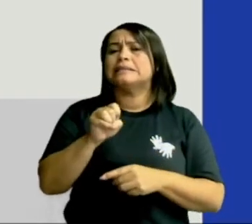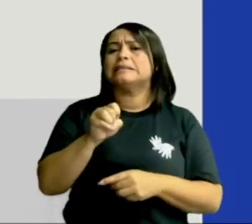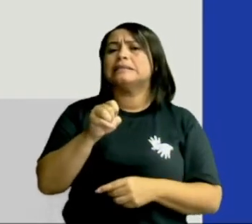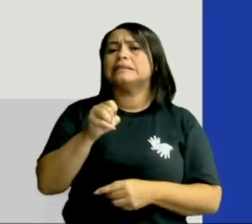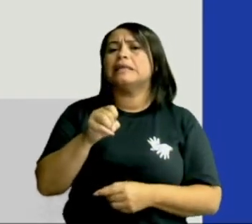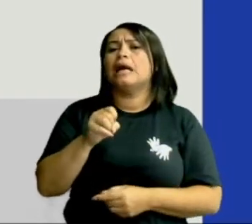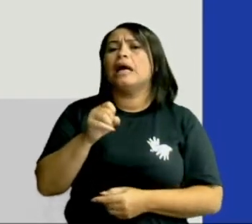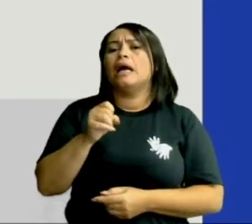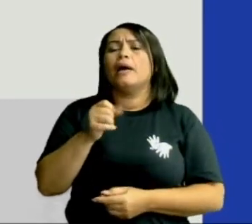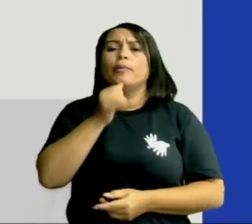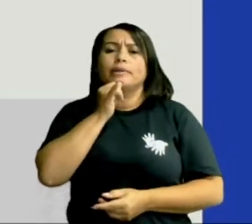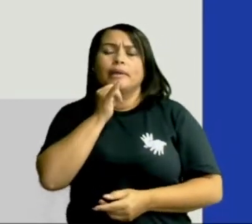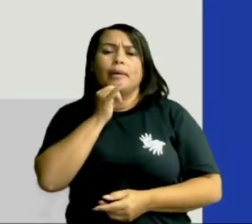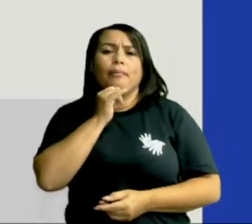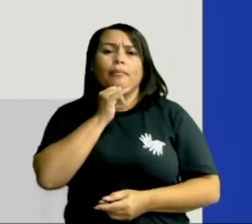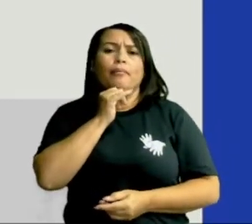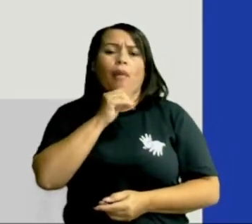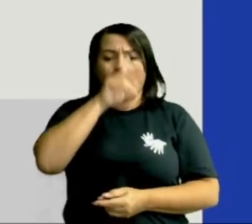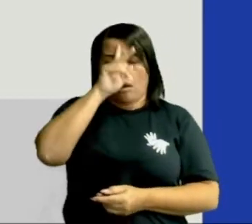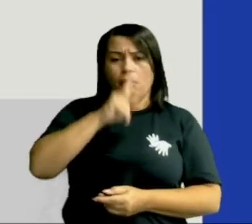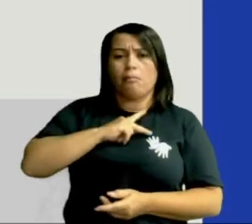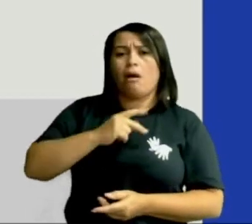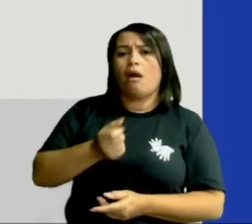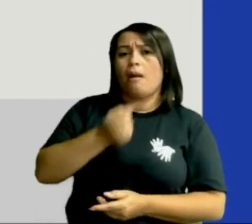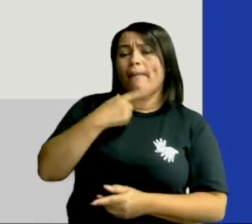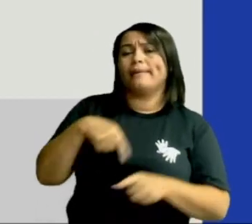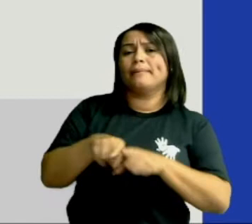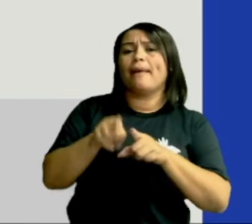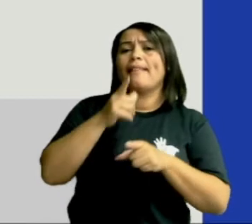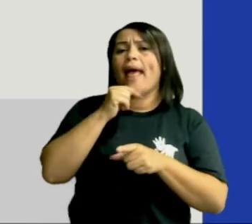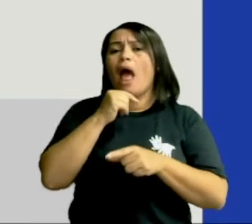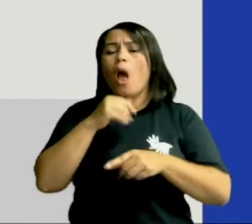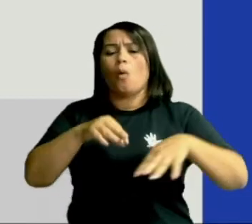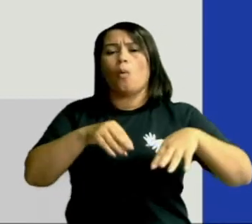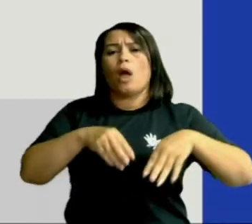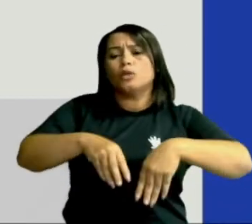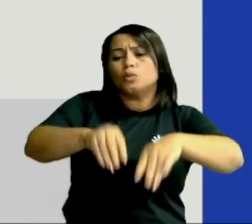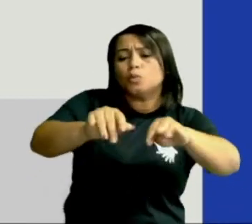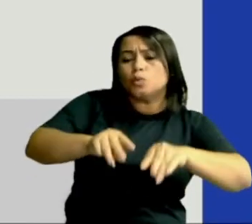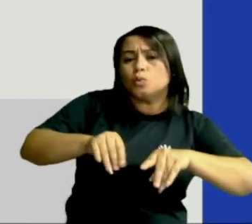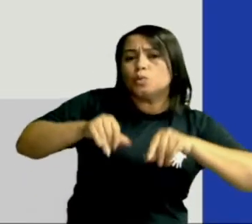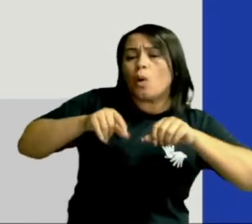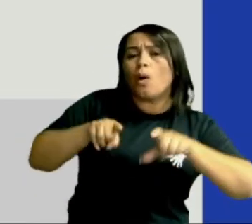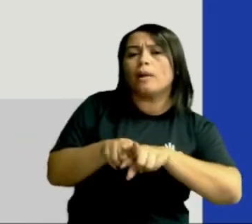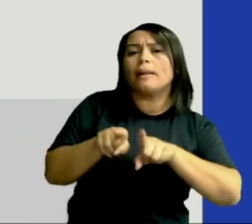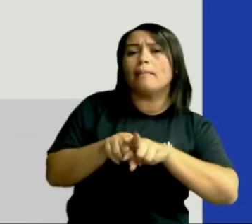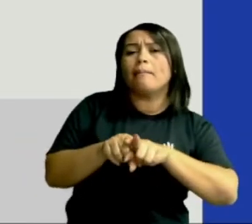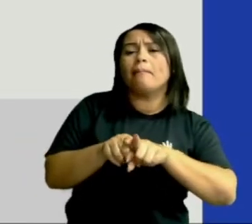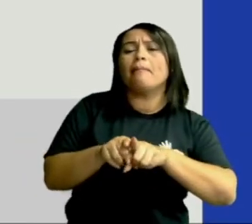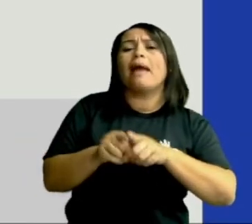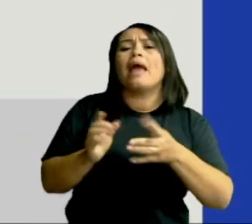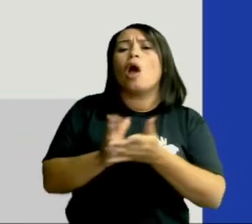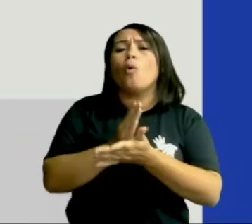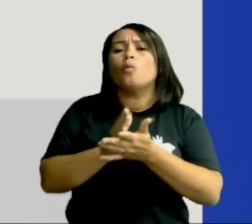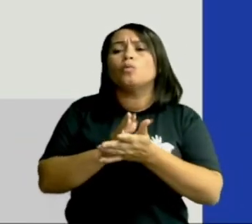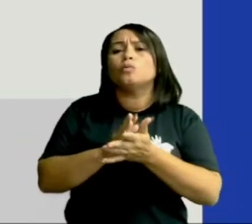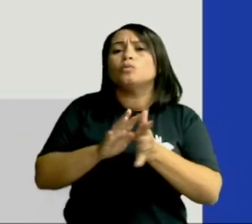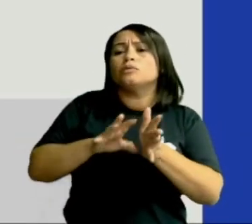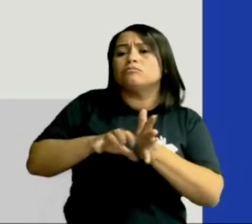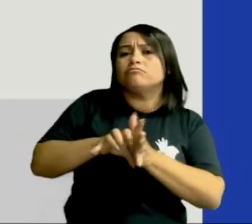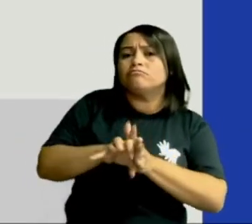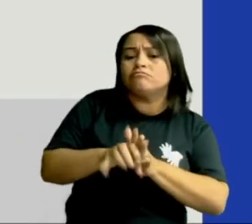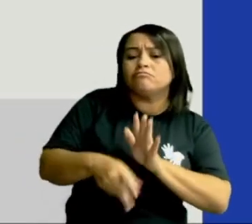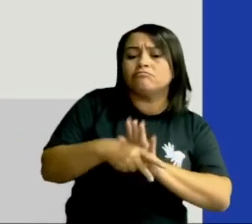da água ou vai para o solo, os insetos do solo, os micro-organismos do solo podem ficar